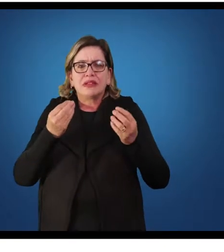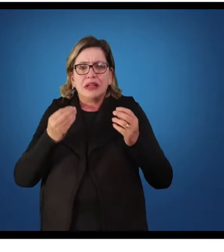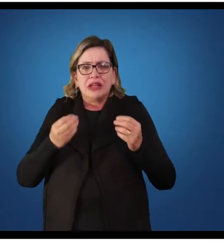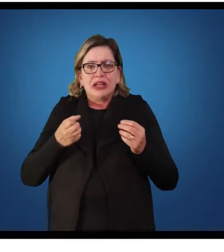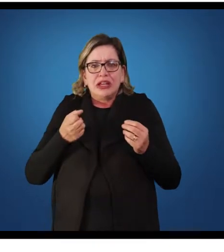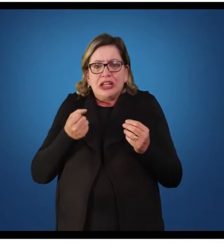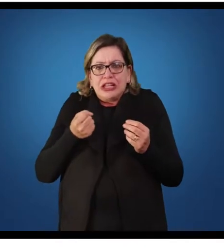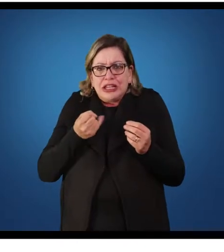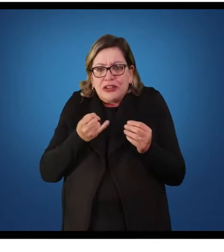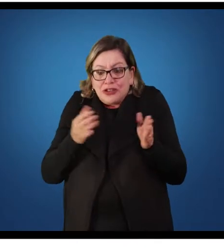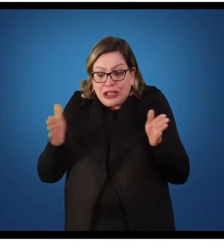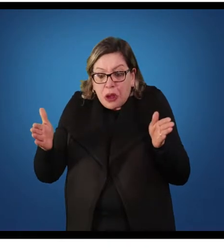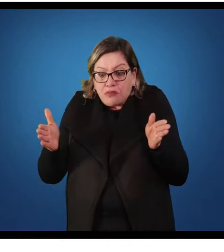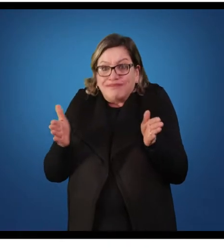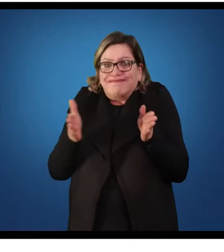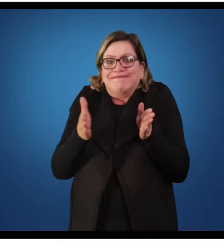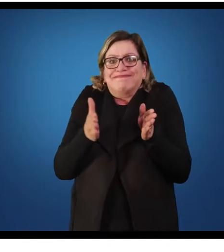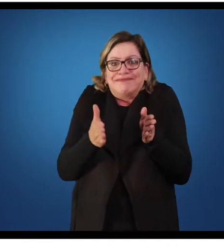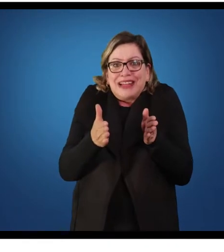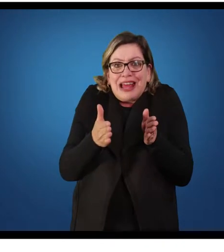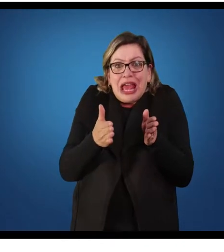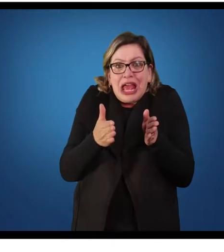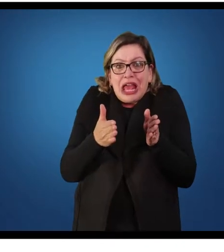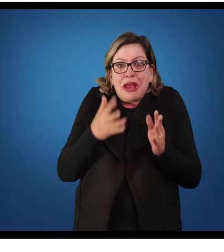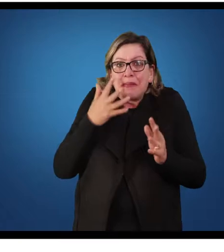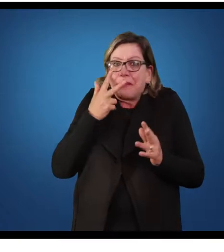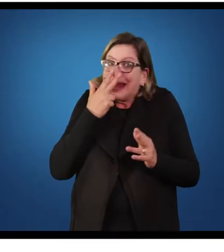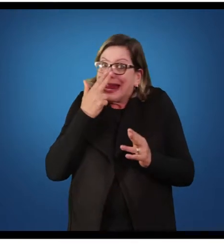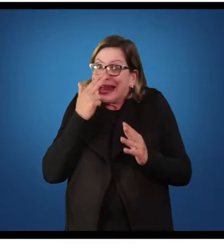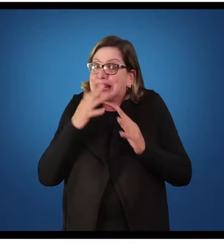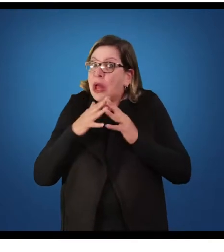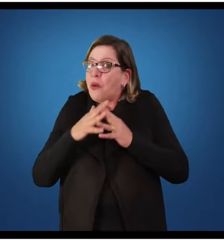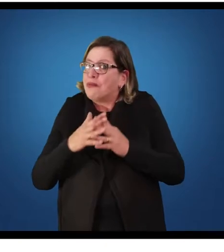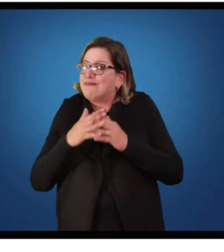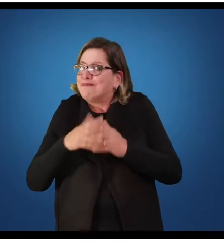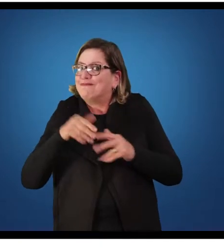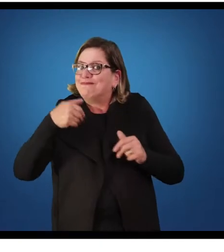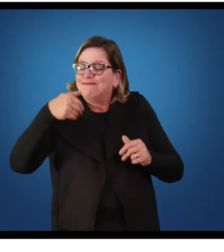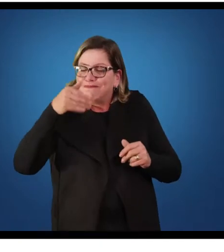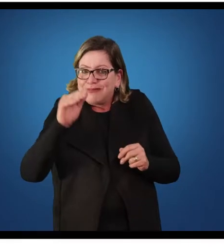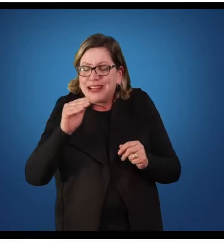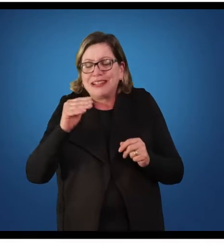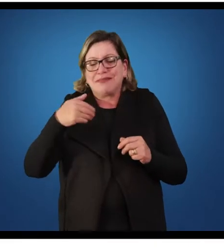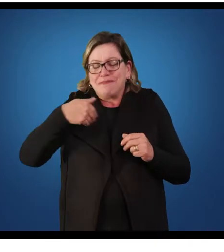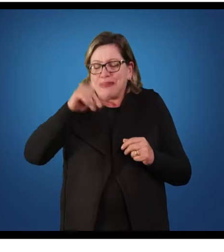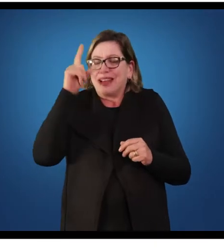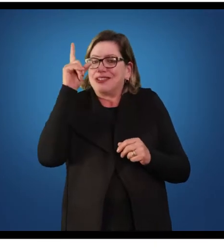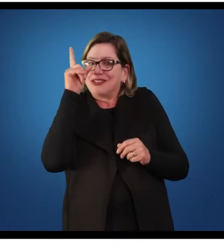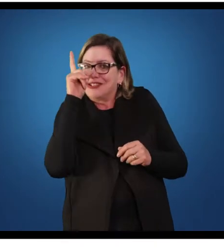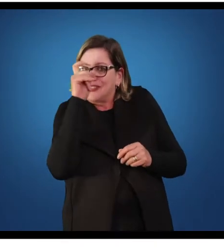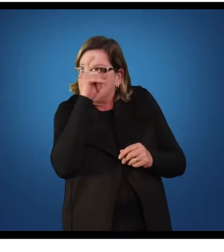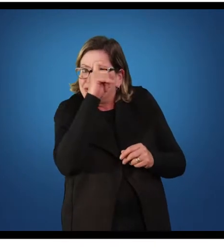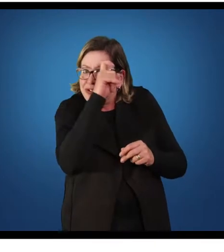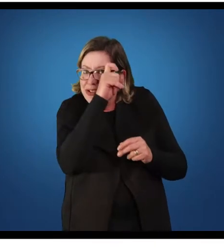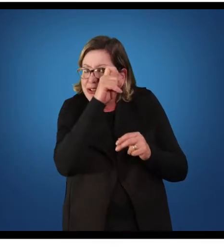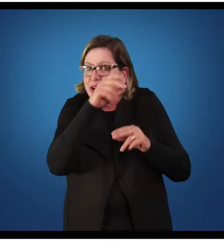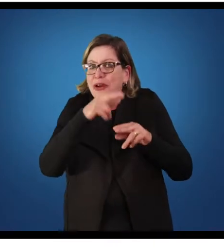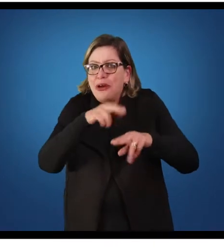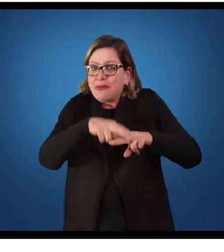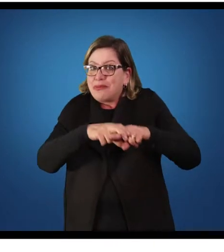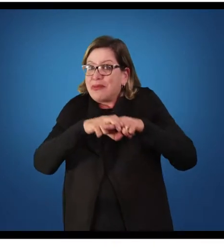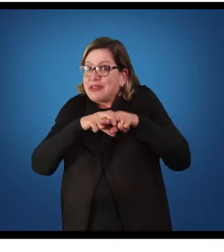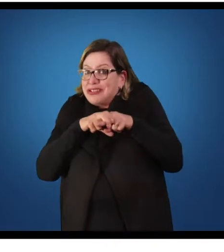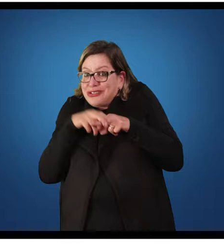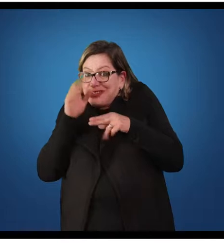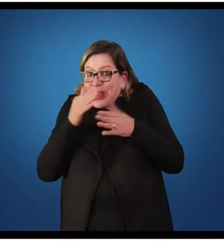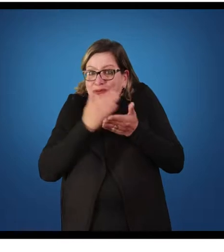Quando você diminui o espaço, aumenta a complexidade. E é isso que eu estou, desde o início do